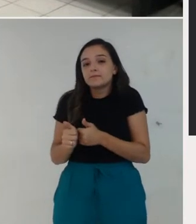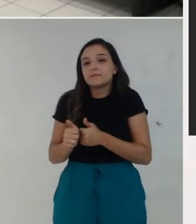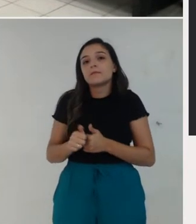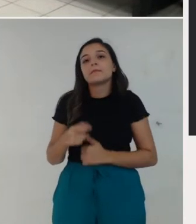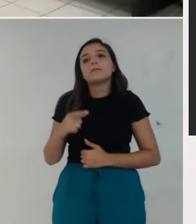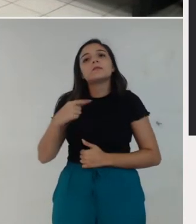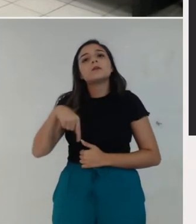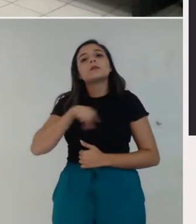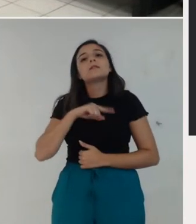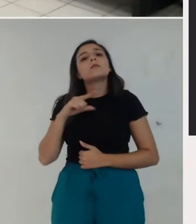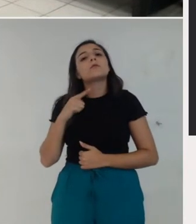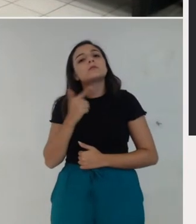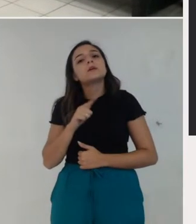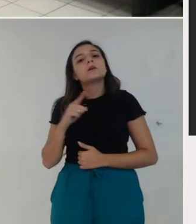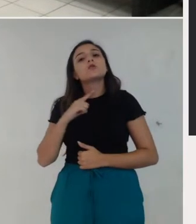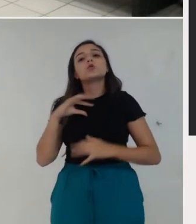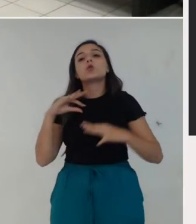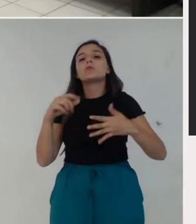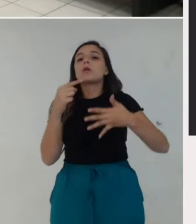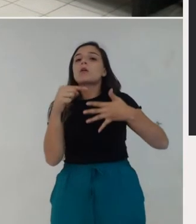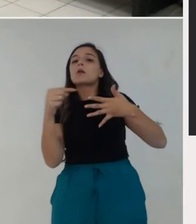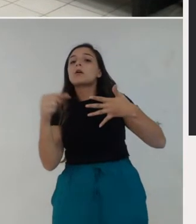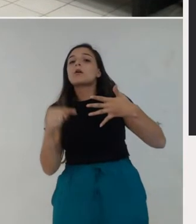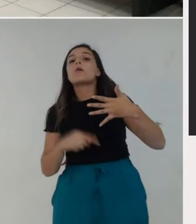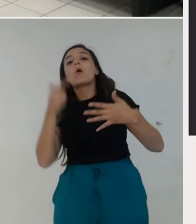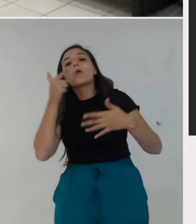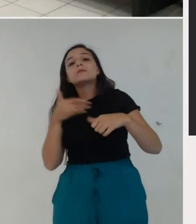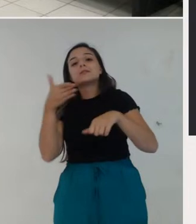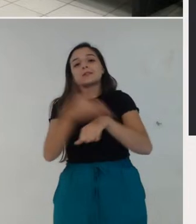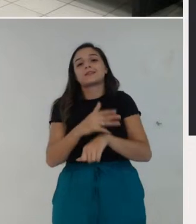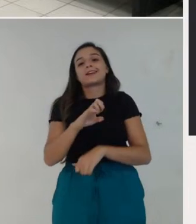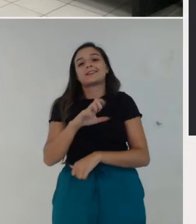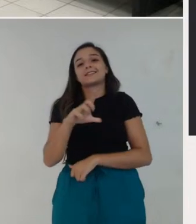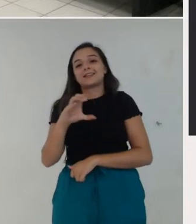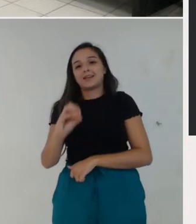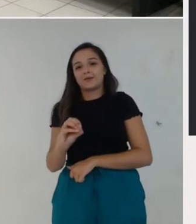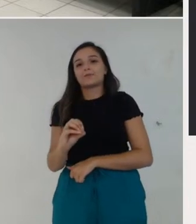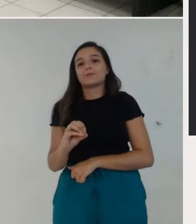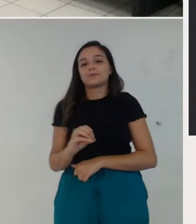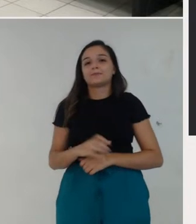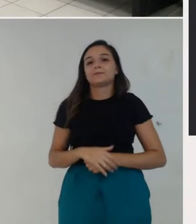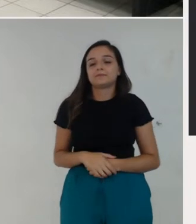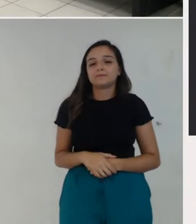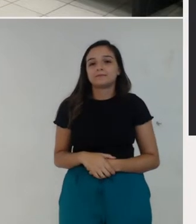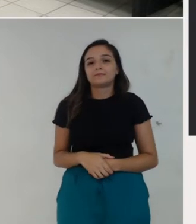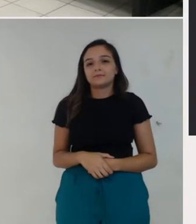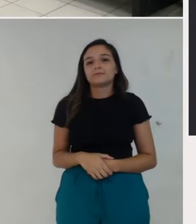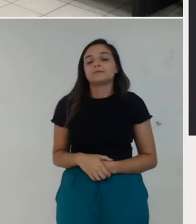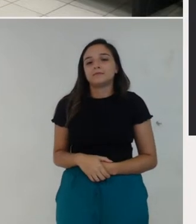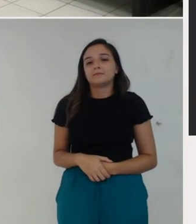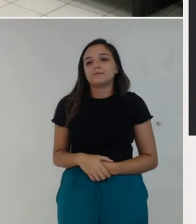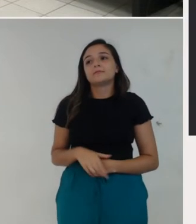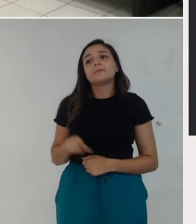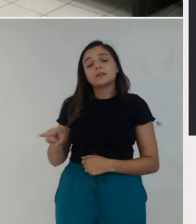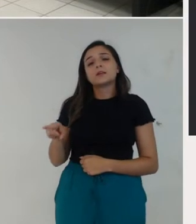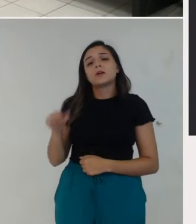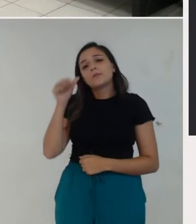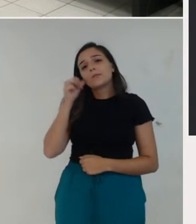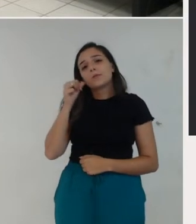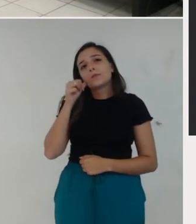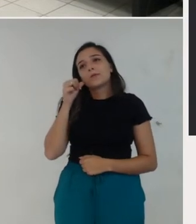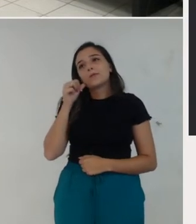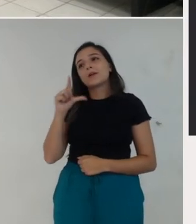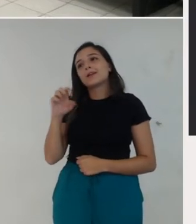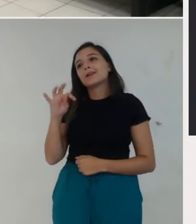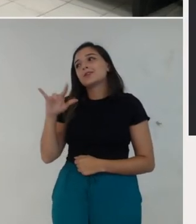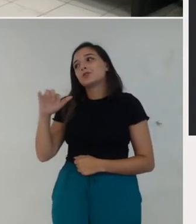os critérios para entrarmos nessa plataforma, né, da nossa criação Cielo Brasil. A Letícia foi convidada para estar